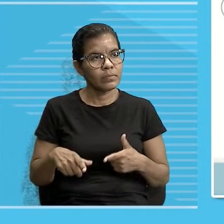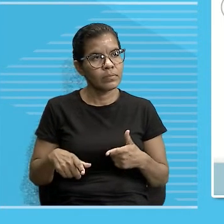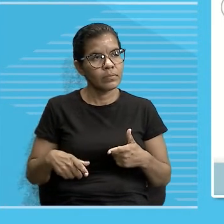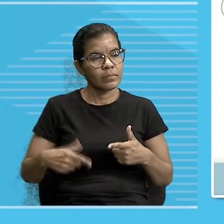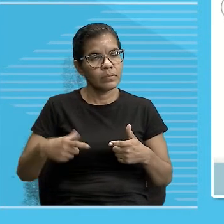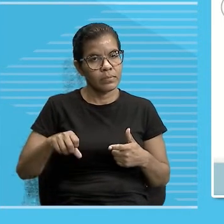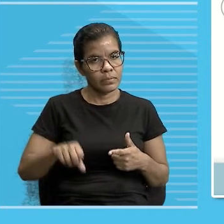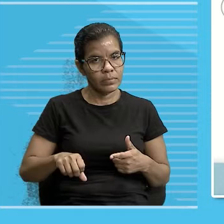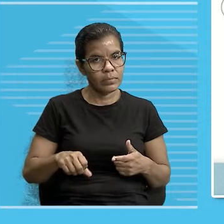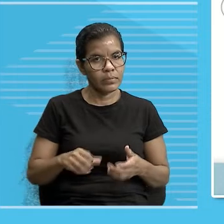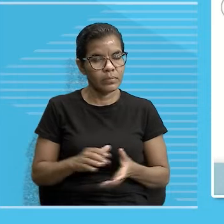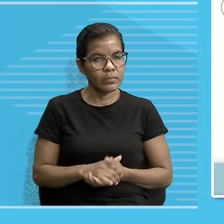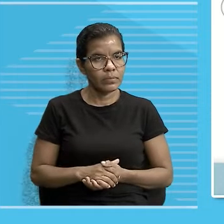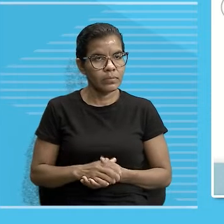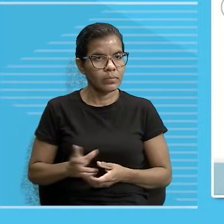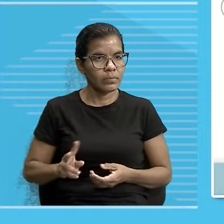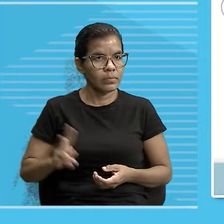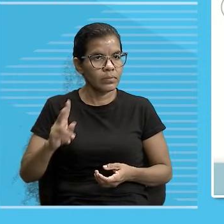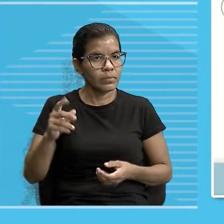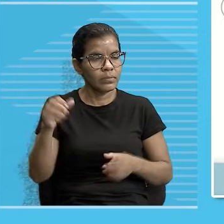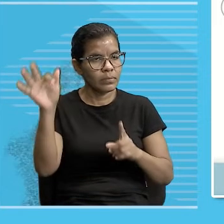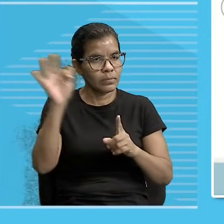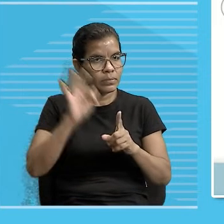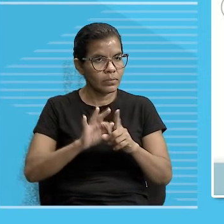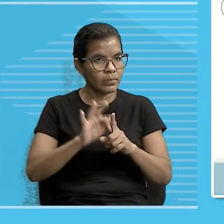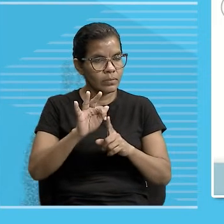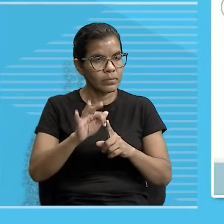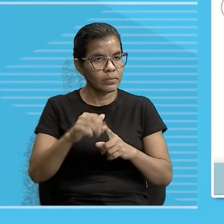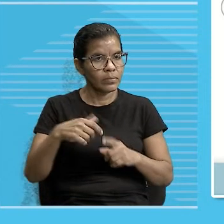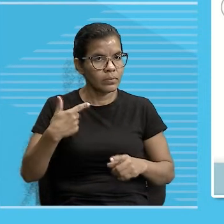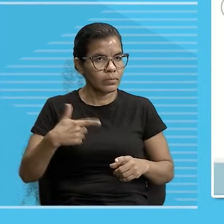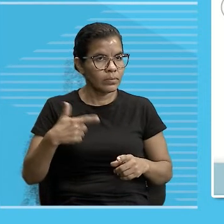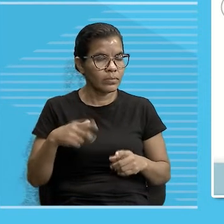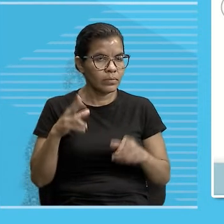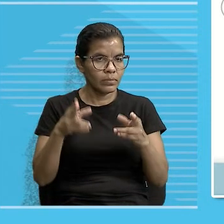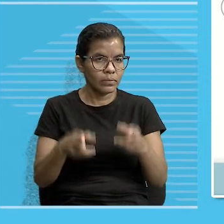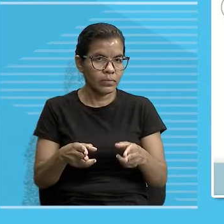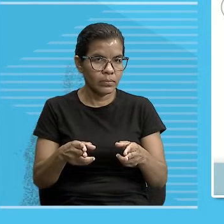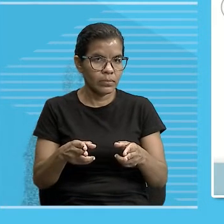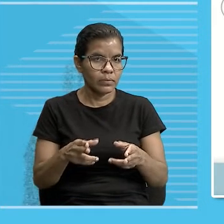Já que ele quer um valor de temperatura que as duas sejam iguais.